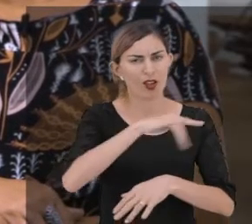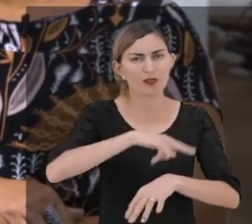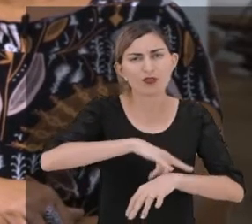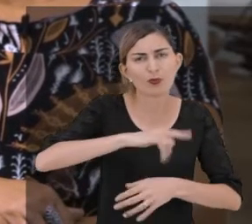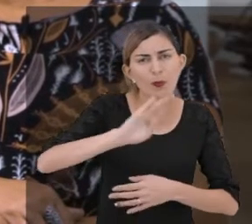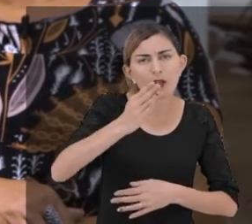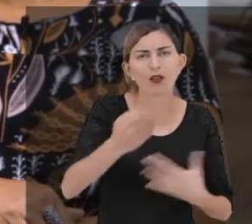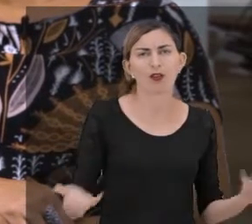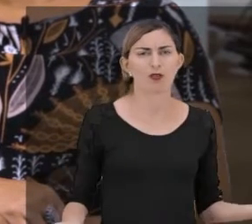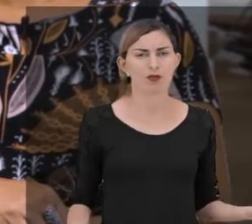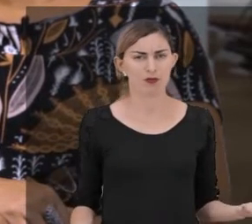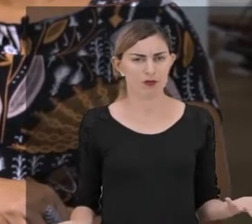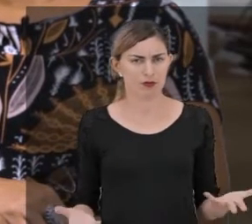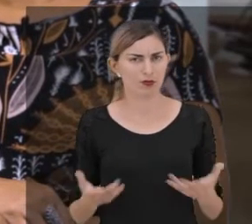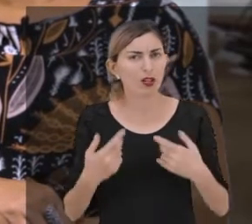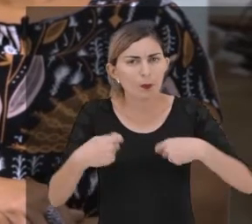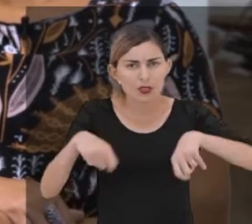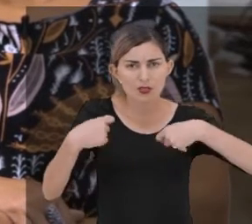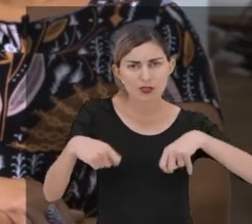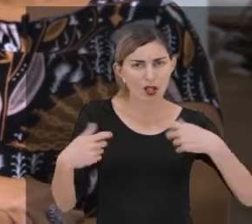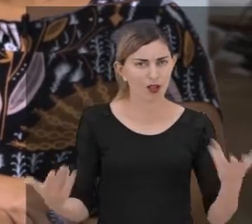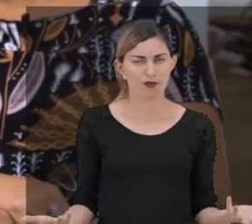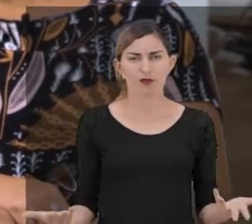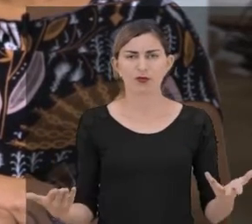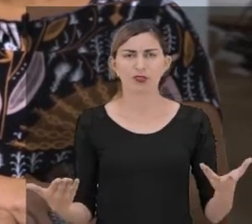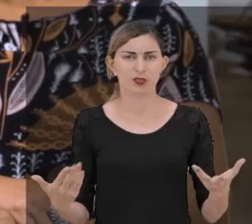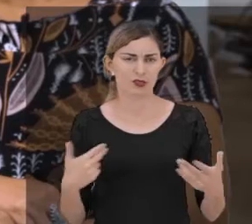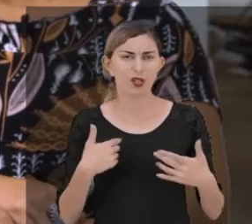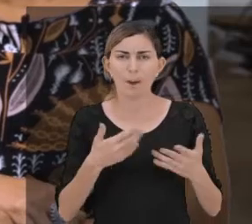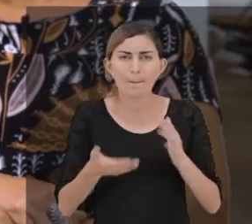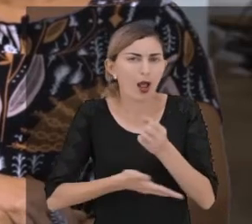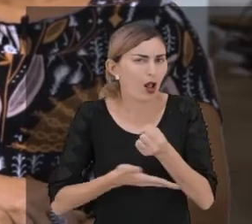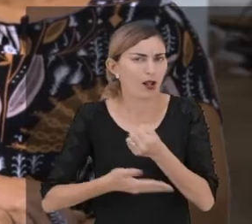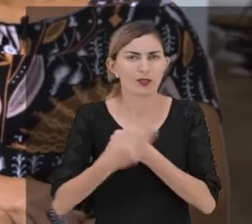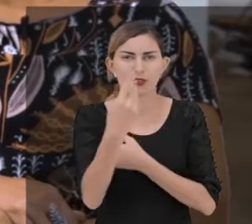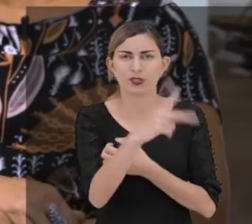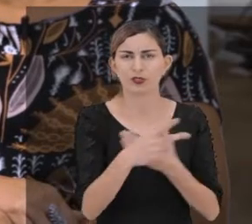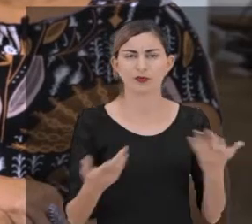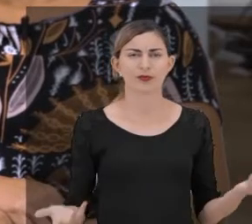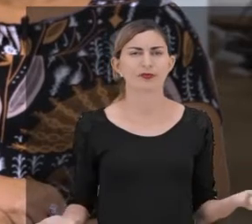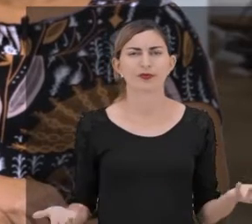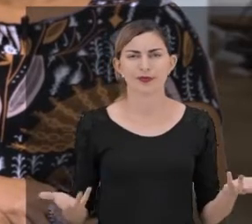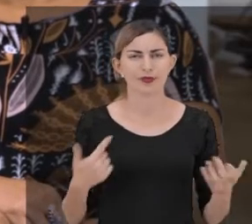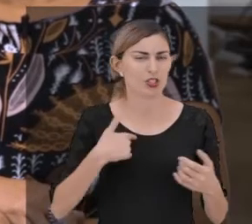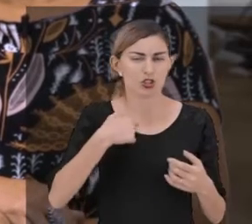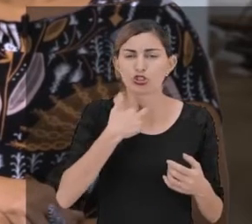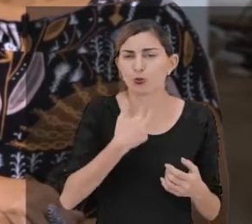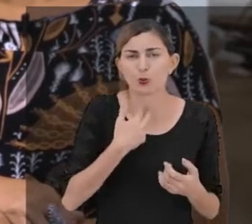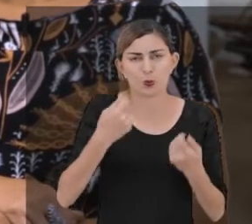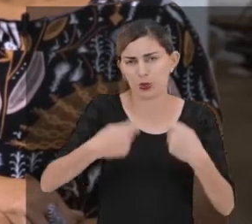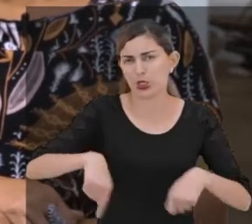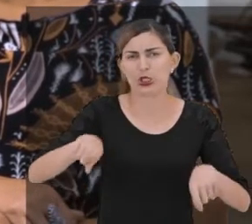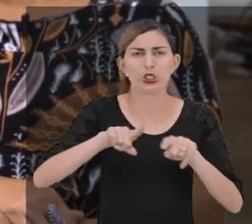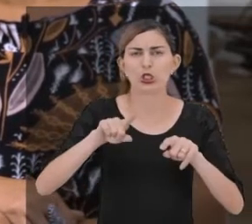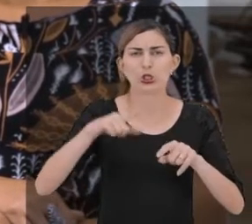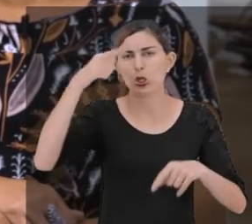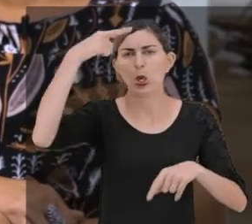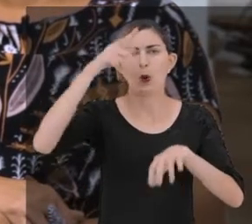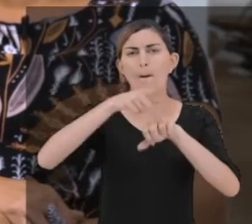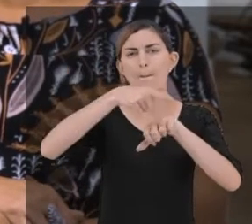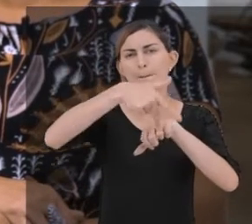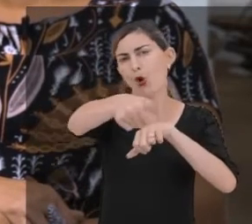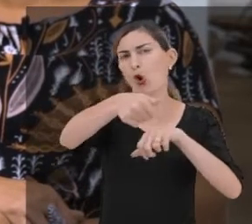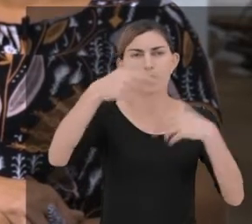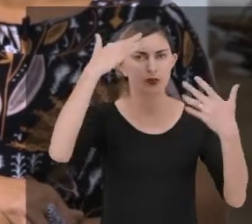sair para fazer sua necessidade fisiológica. Isso é o básico. A gente não precisa fazer pós-graduação